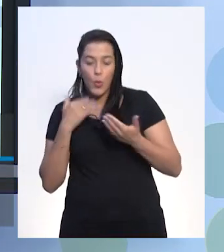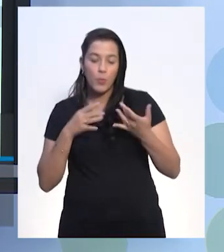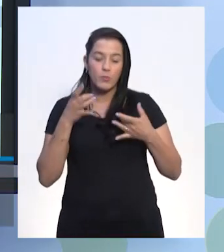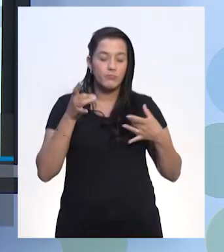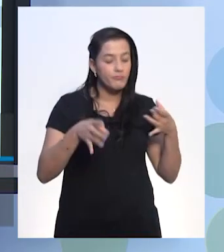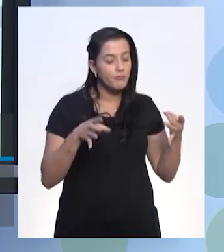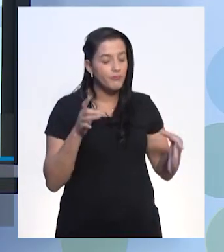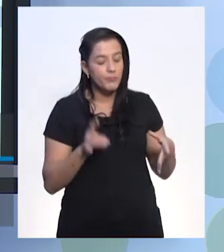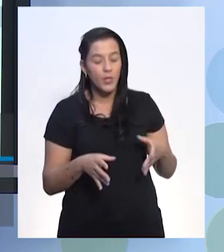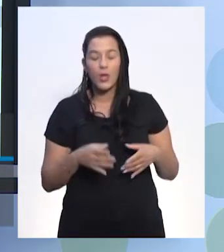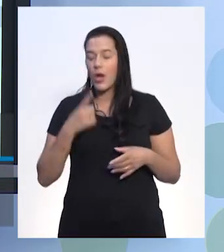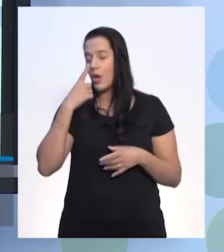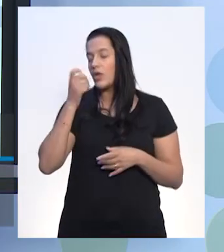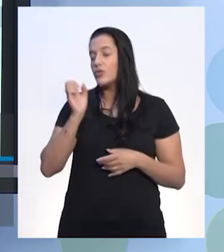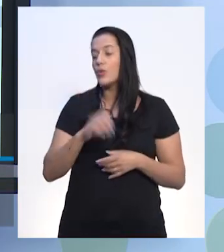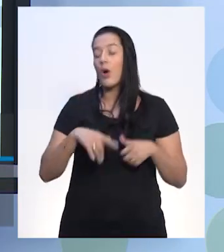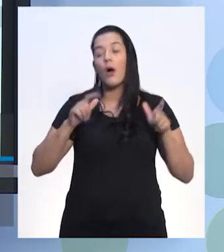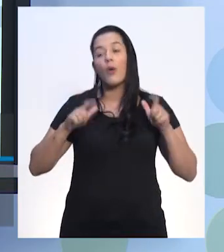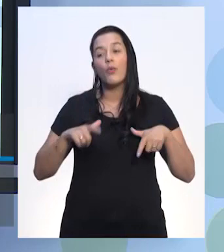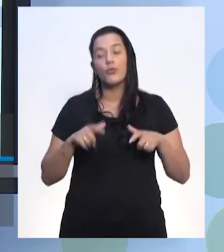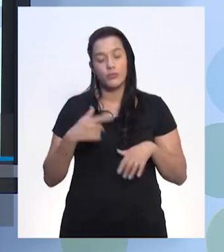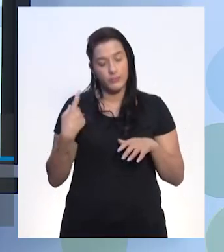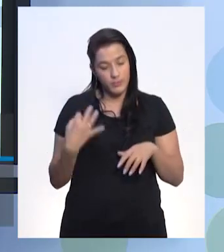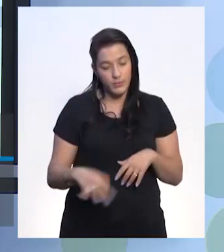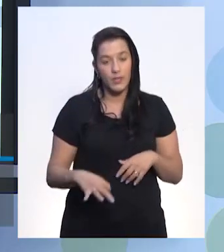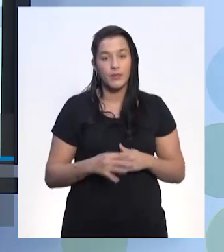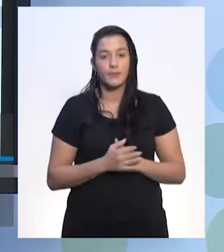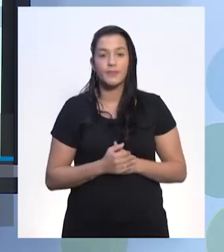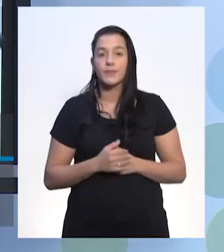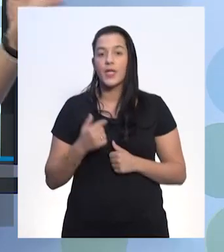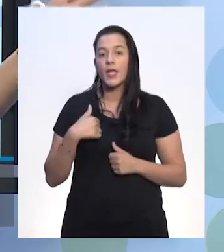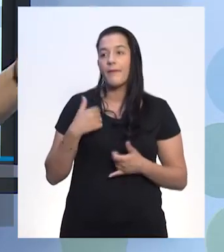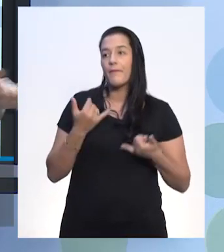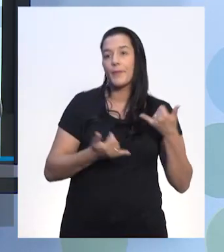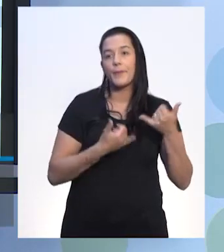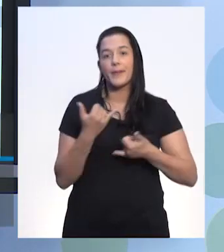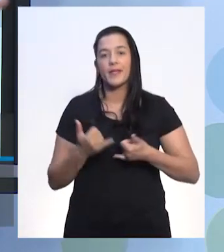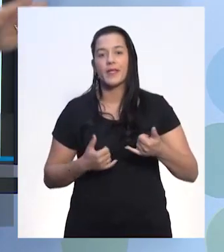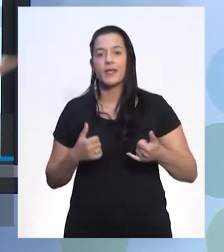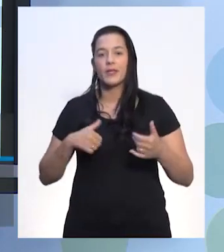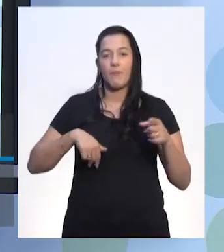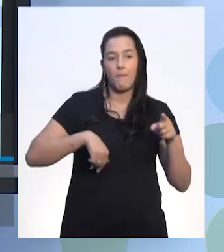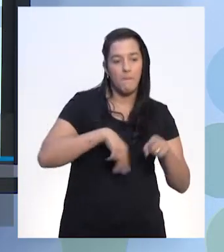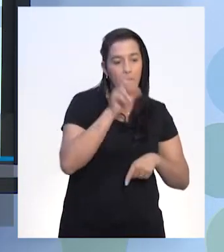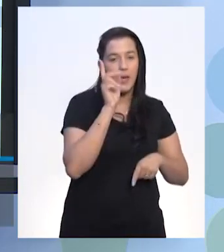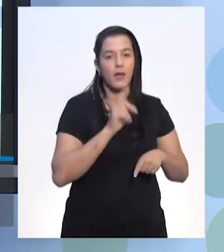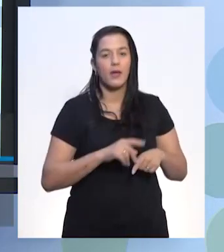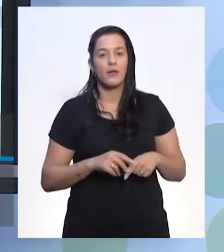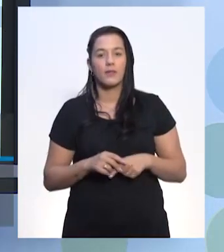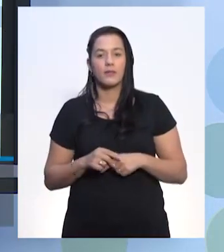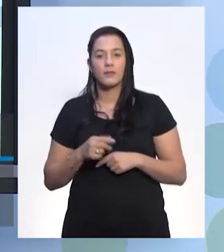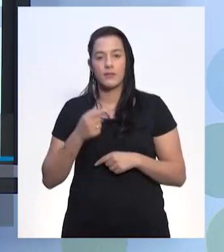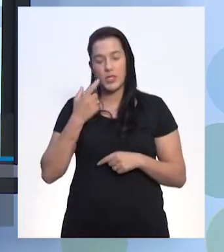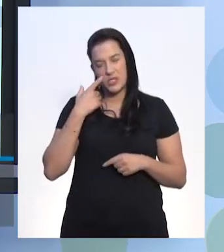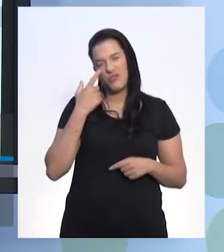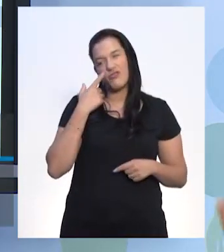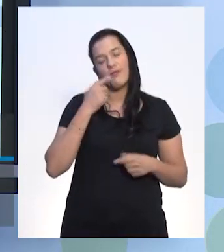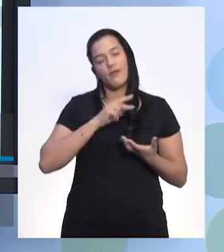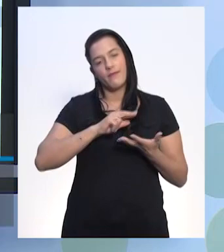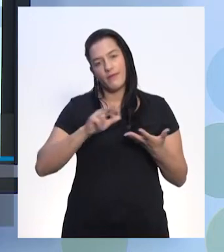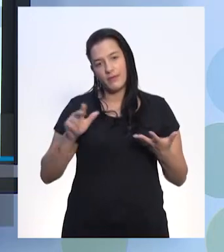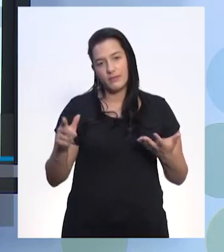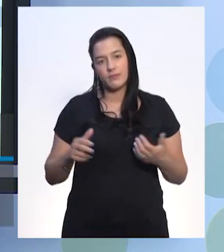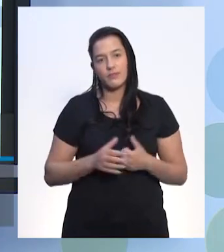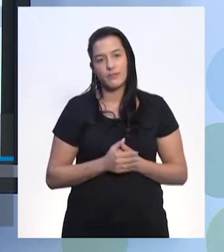eu descarto meu lixo no lugar certo, eu não fico com brincadeiras de chutar, porque a gente vê muita coisa